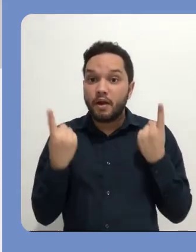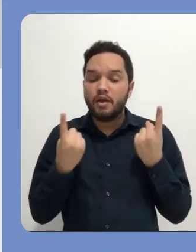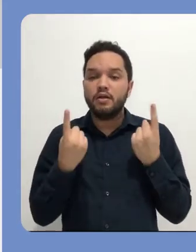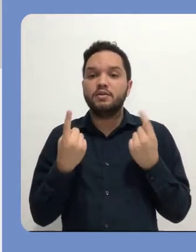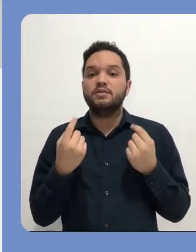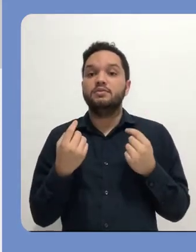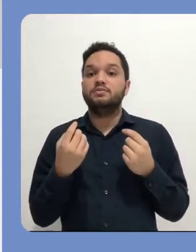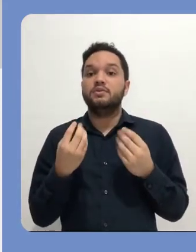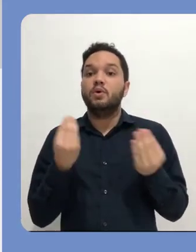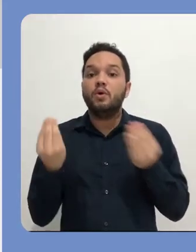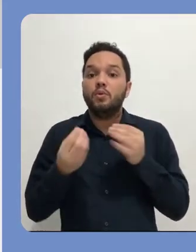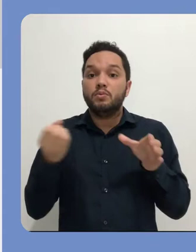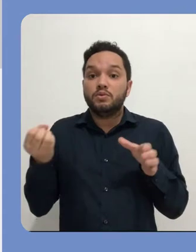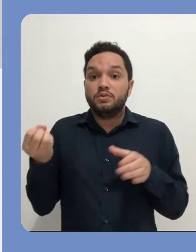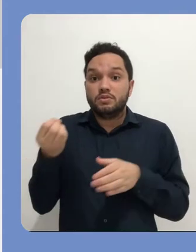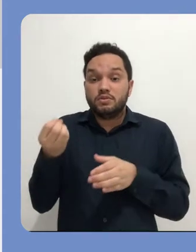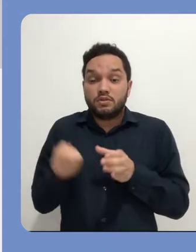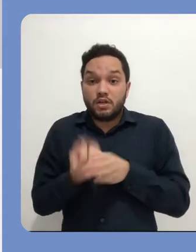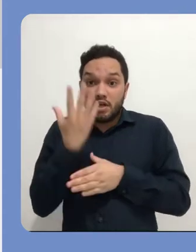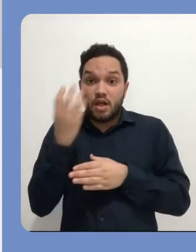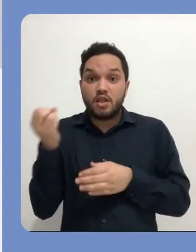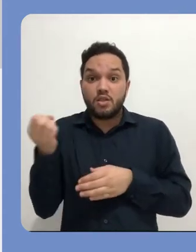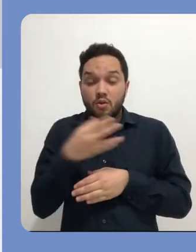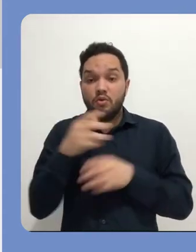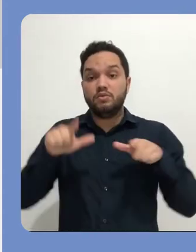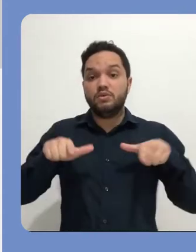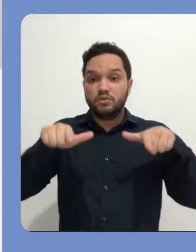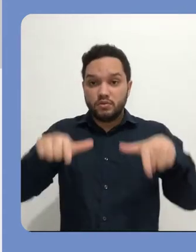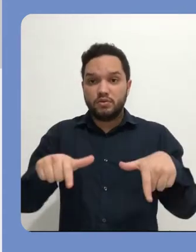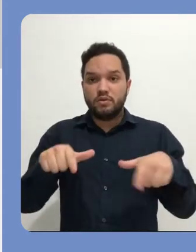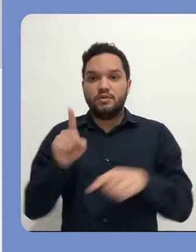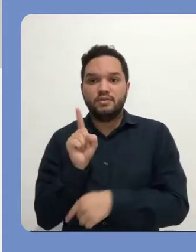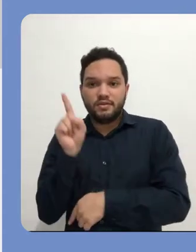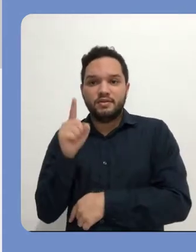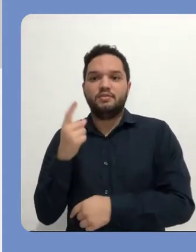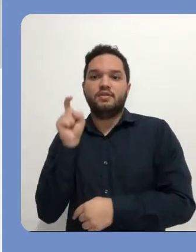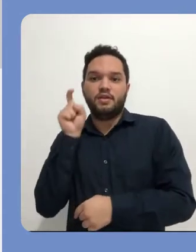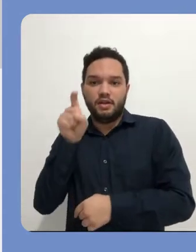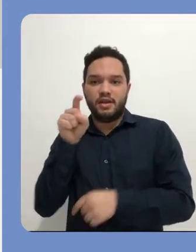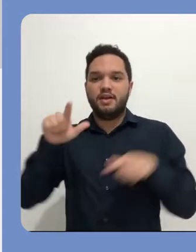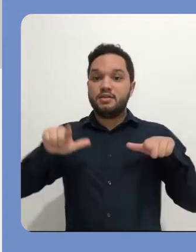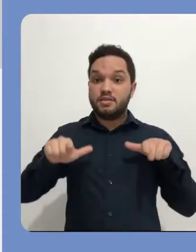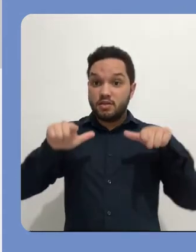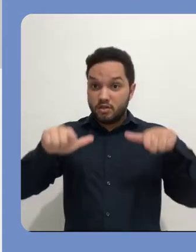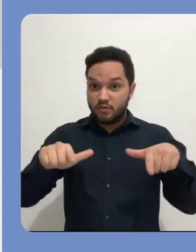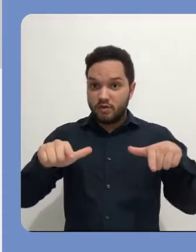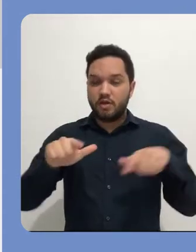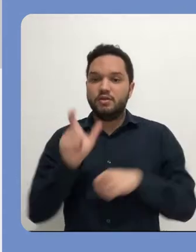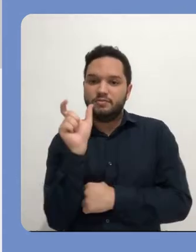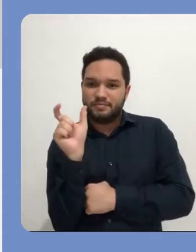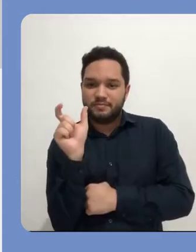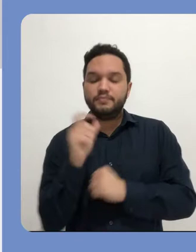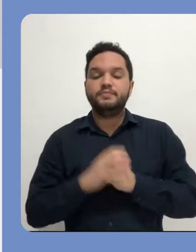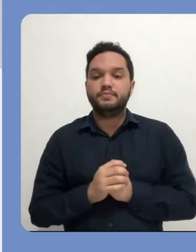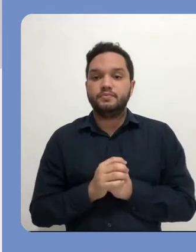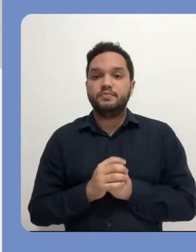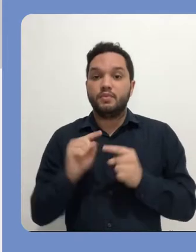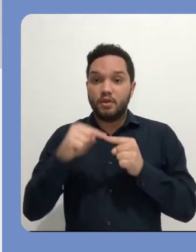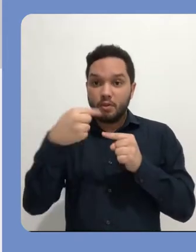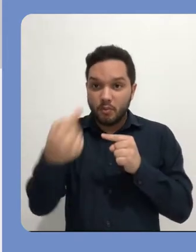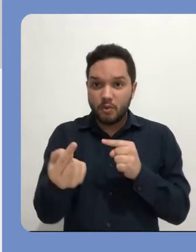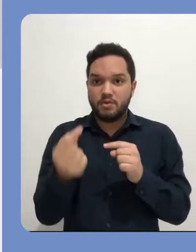UFSC. Mas para criar um novo certificado, você vem aqui na parte superior, clica em